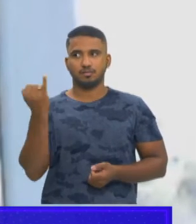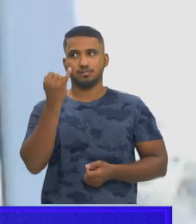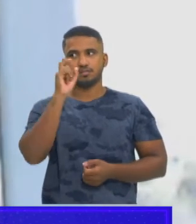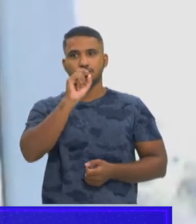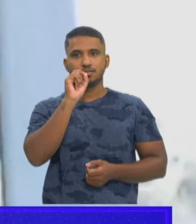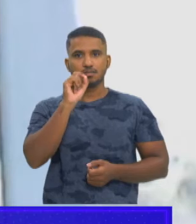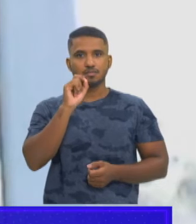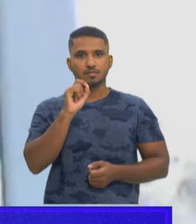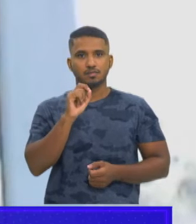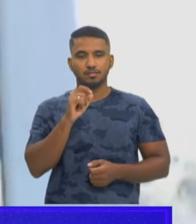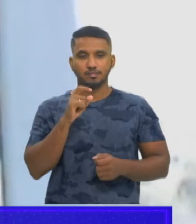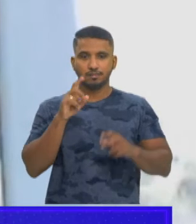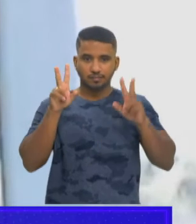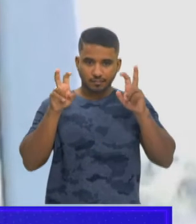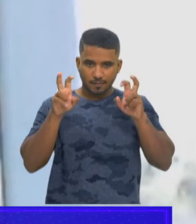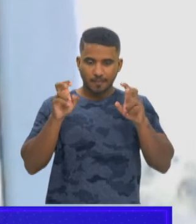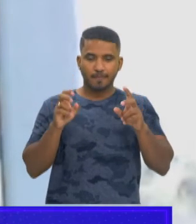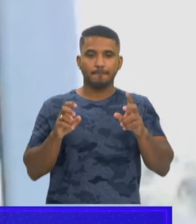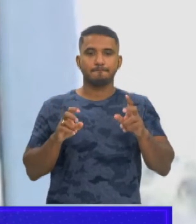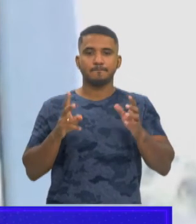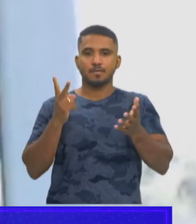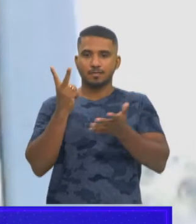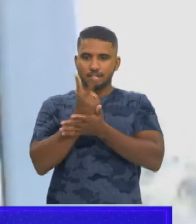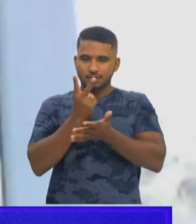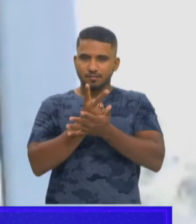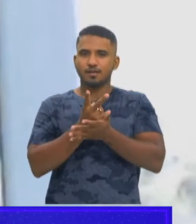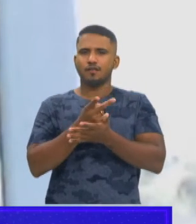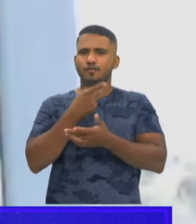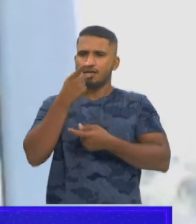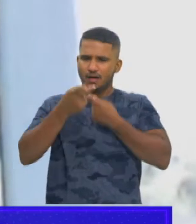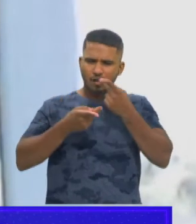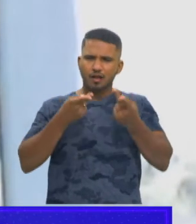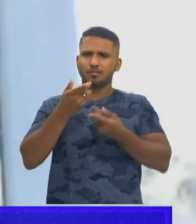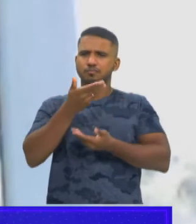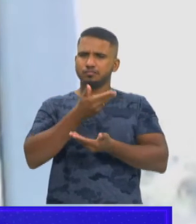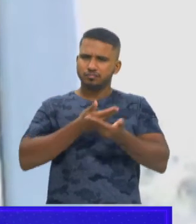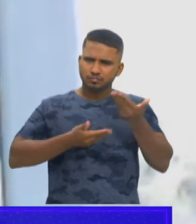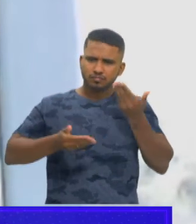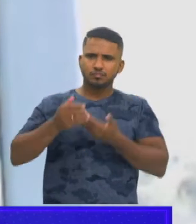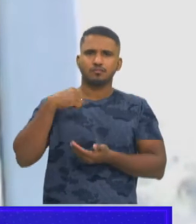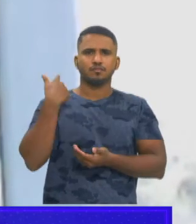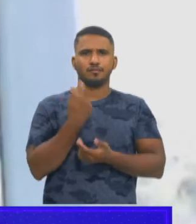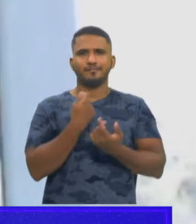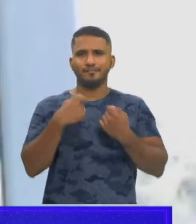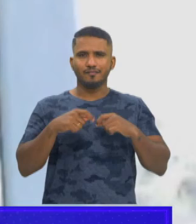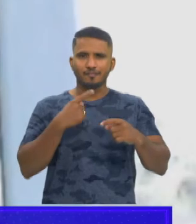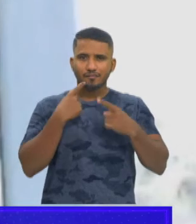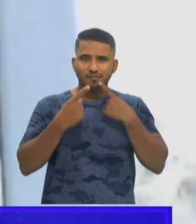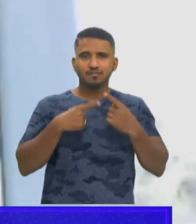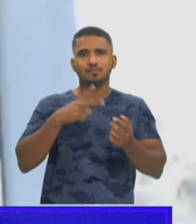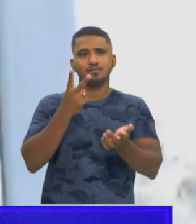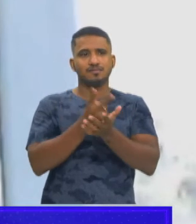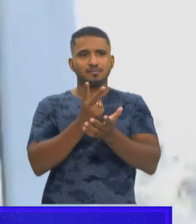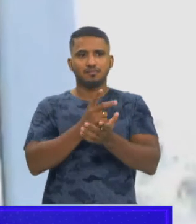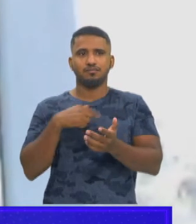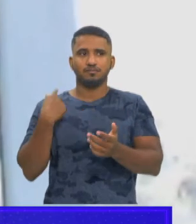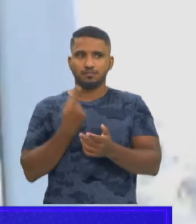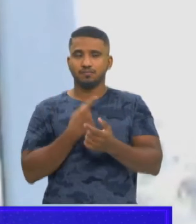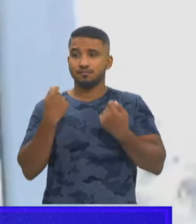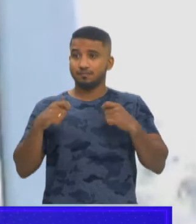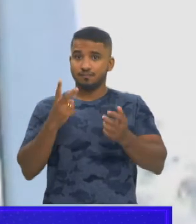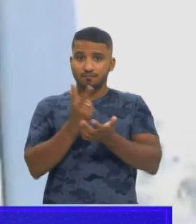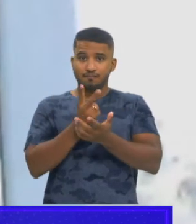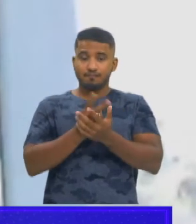assunto sempre esteja em voga. Sempre nós temos que discutir esse assunto sempre. Nós temos que sempre estar